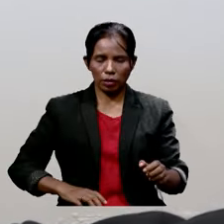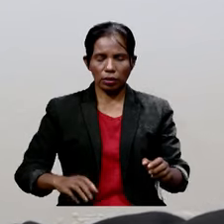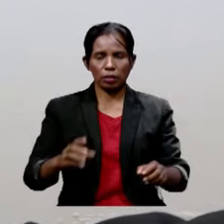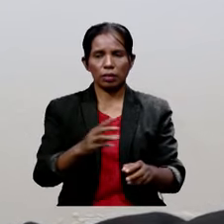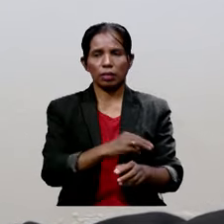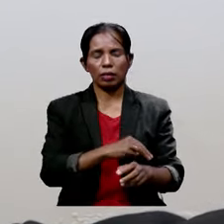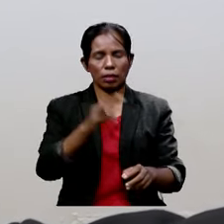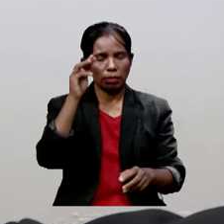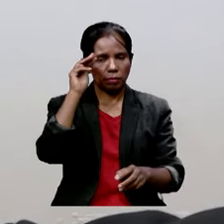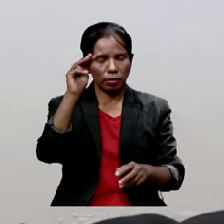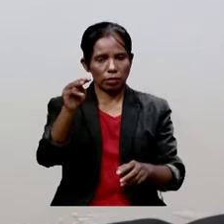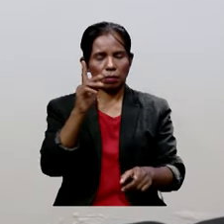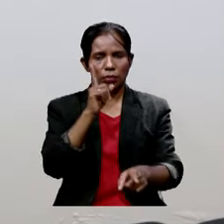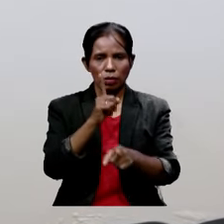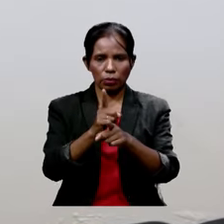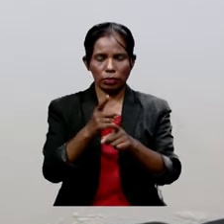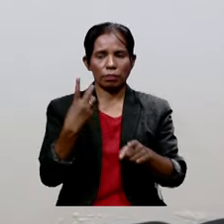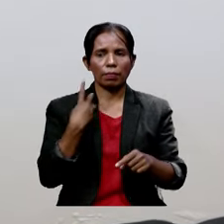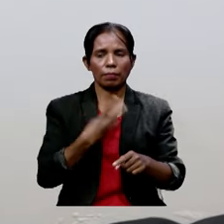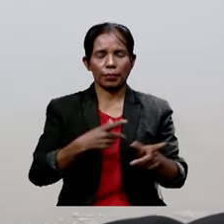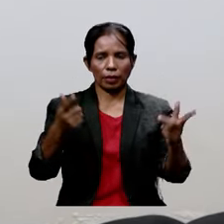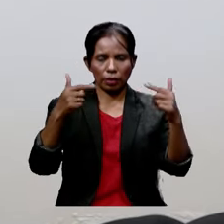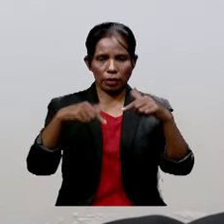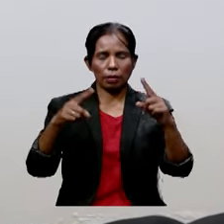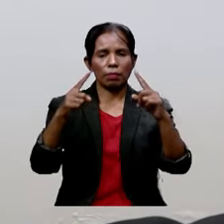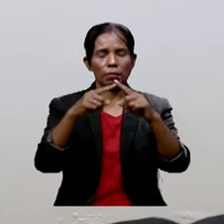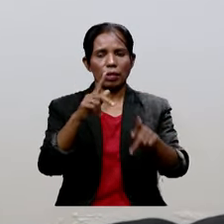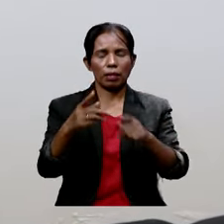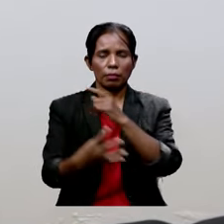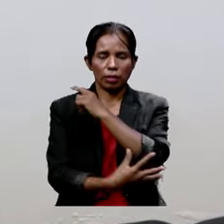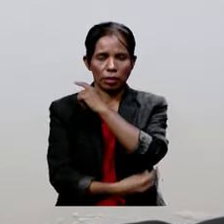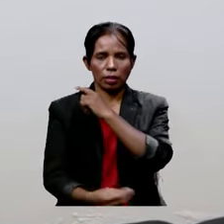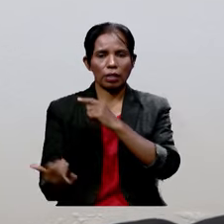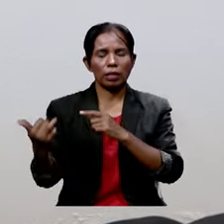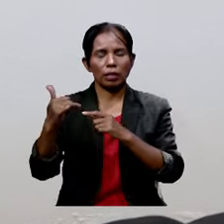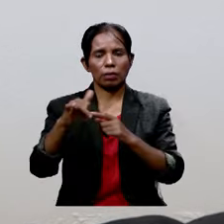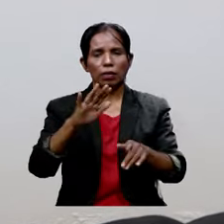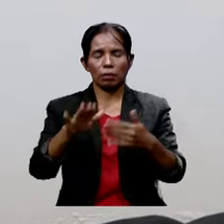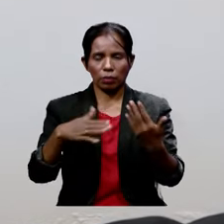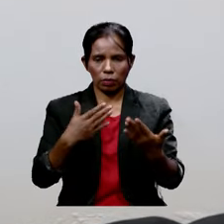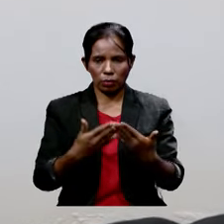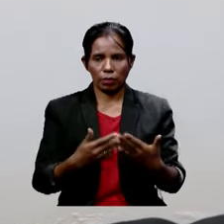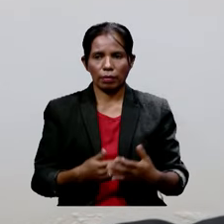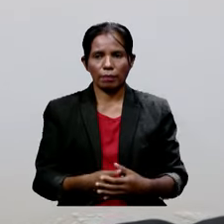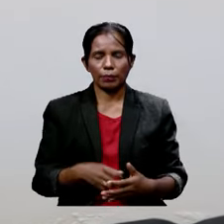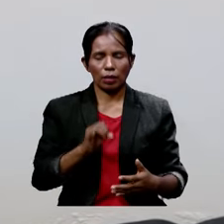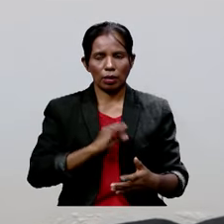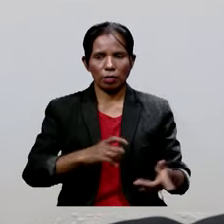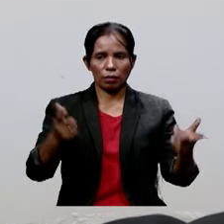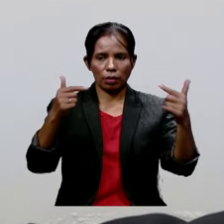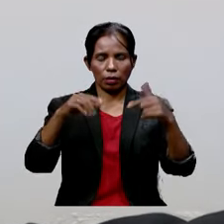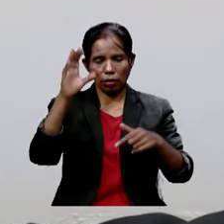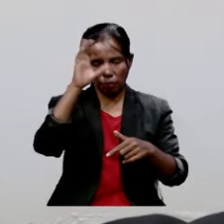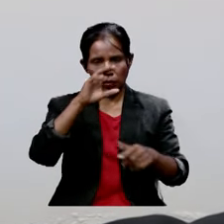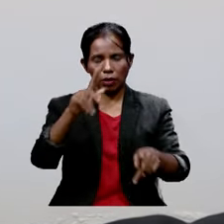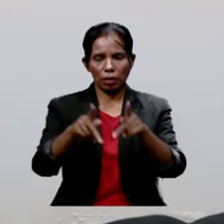missão salvífico nene claro tebes nia mai ba ema ki nok bit like sira tamir ne mak nia sira hau mai buka